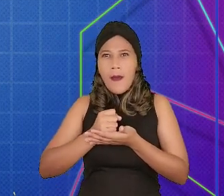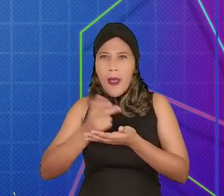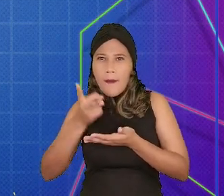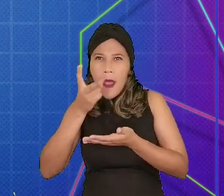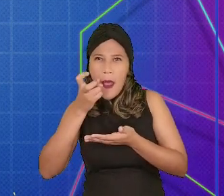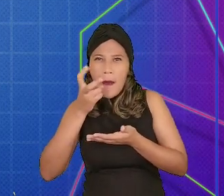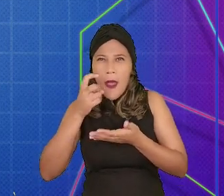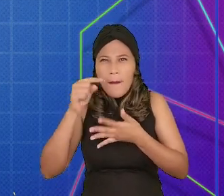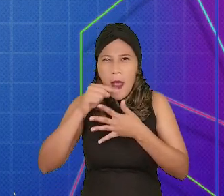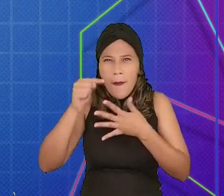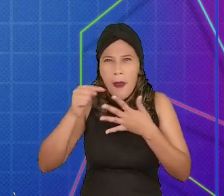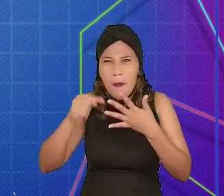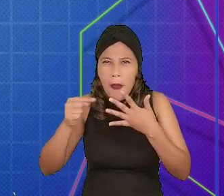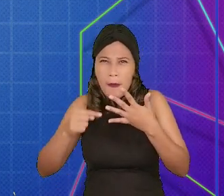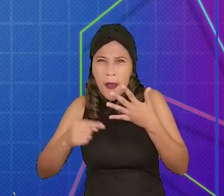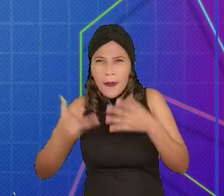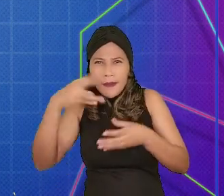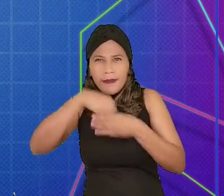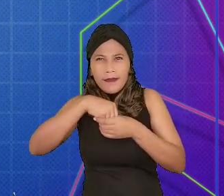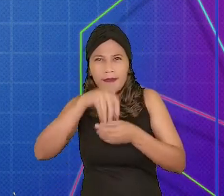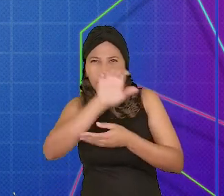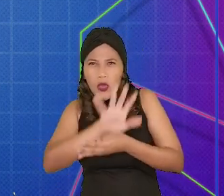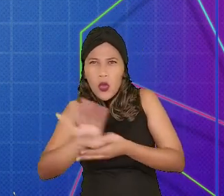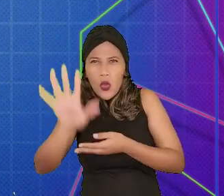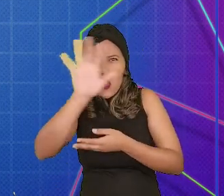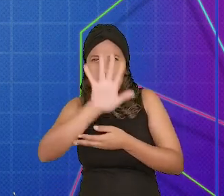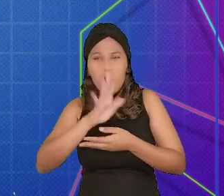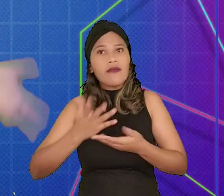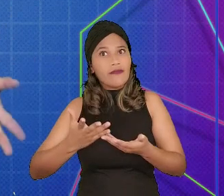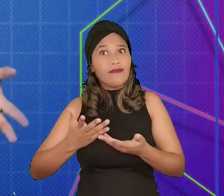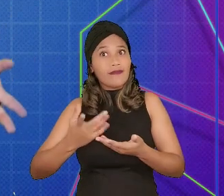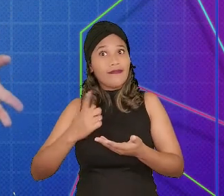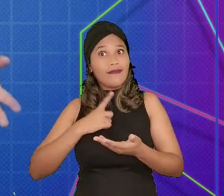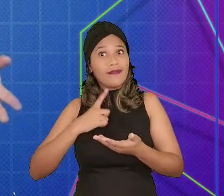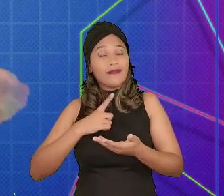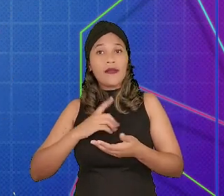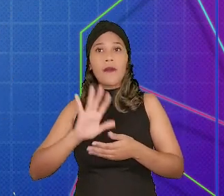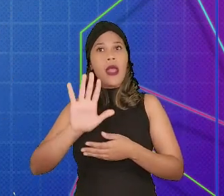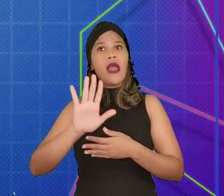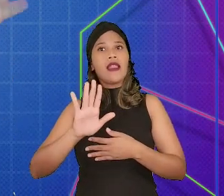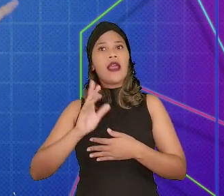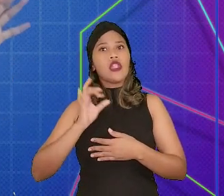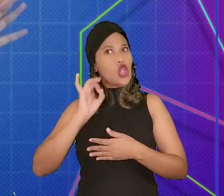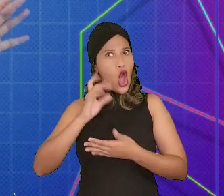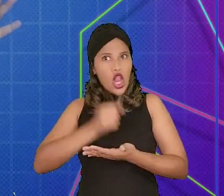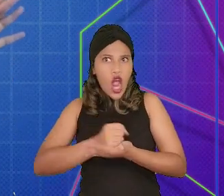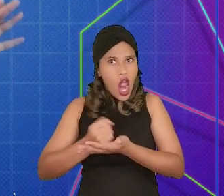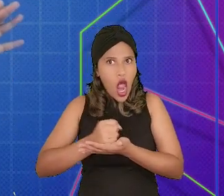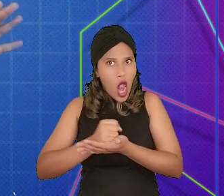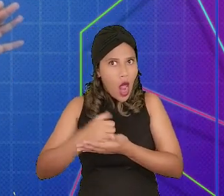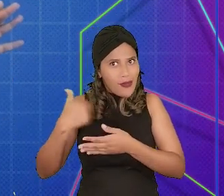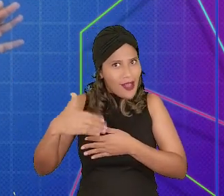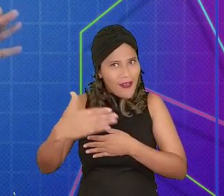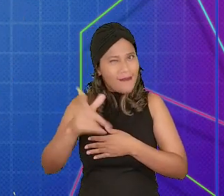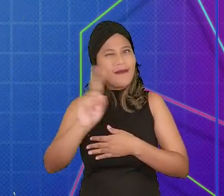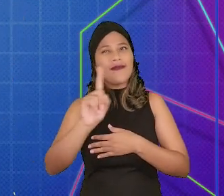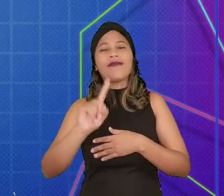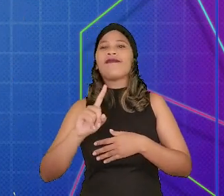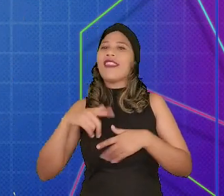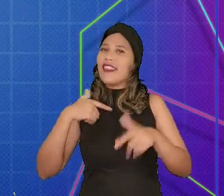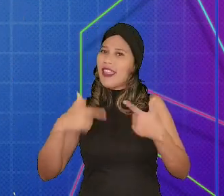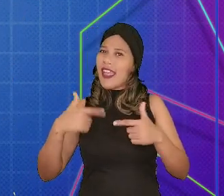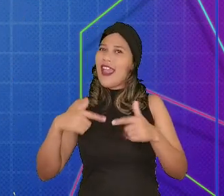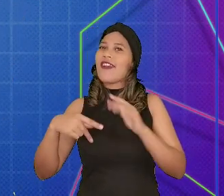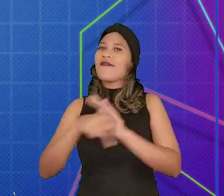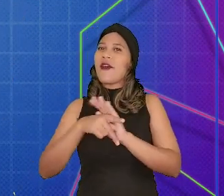vão analisar todos os elementos que o compõem, do enredo à interface. Mas não é para ficar só jogando não, viu, galera?